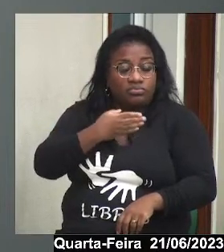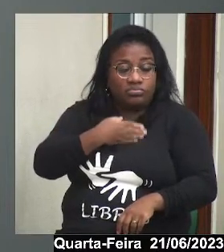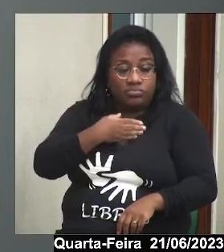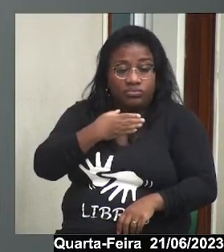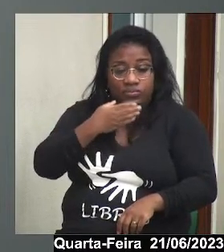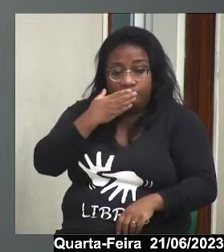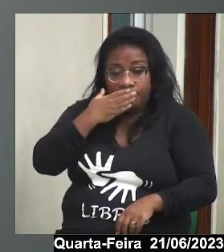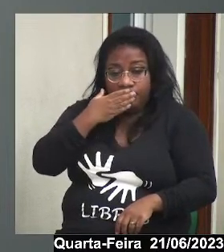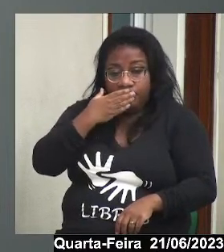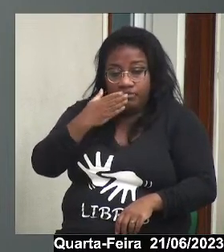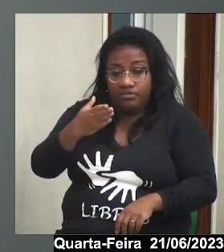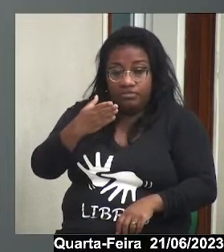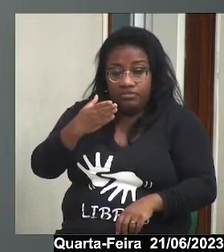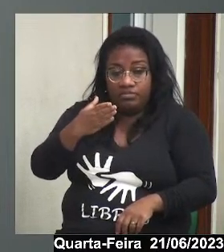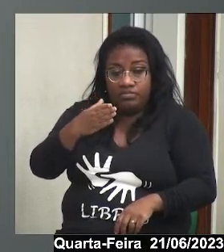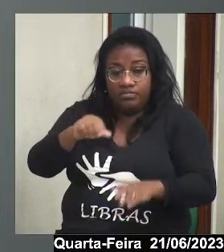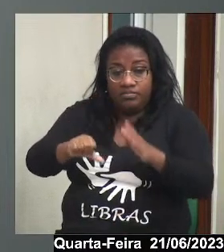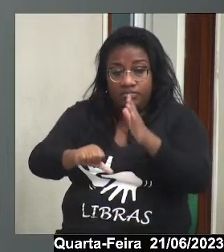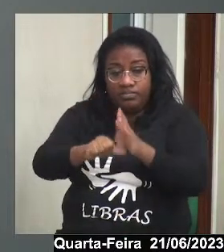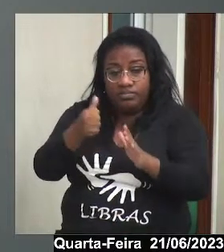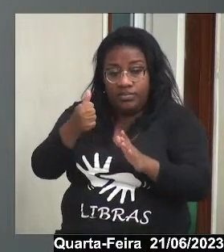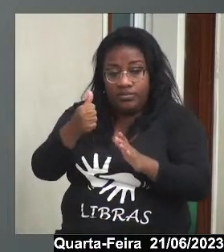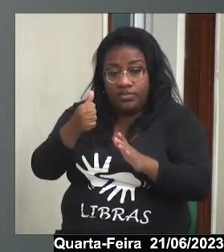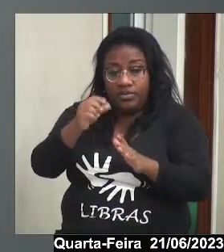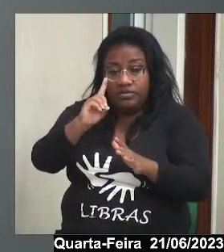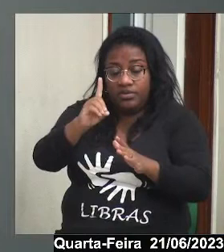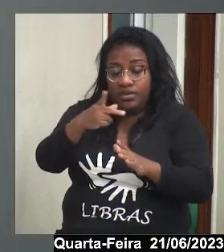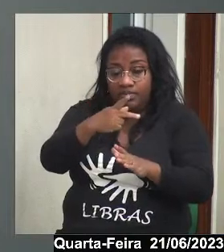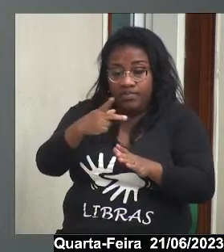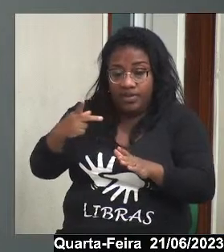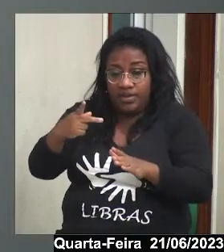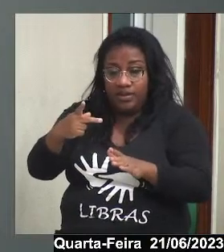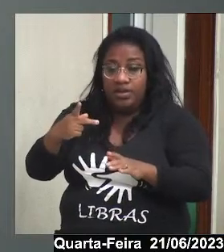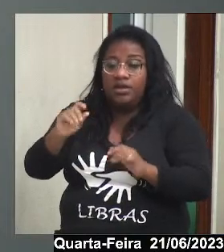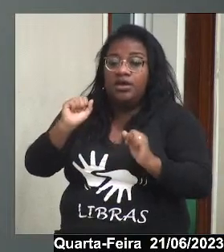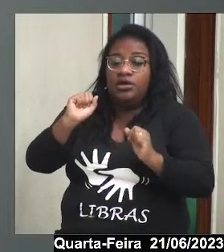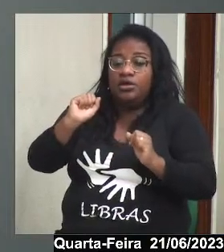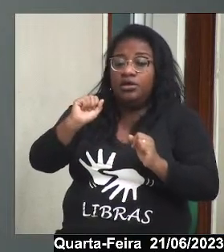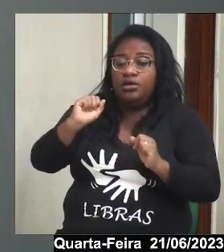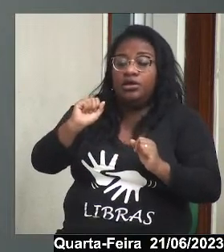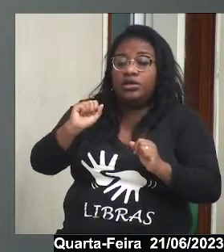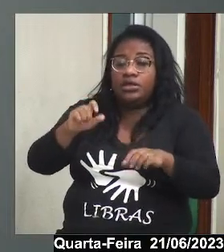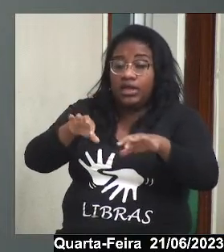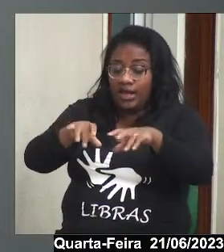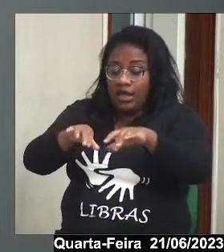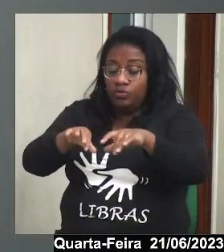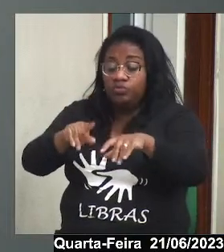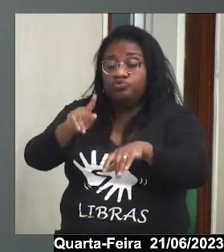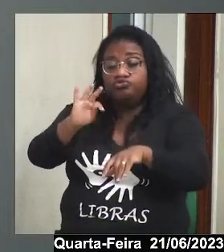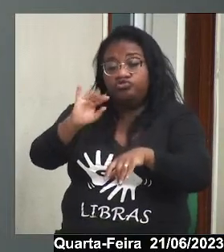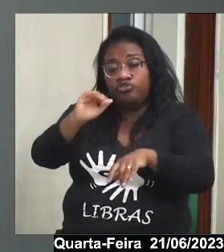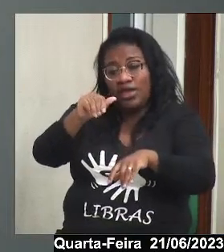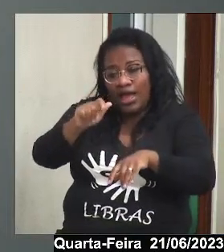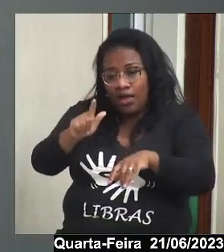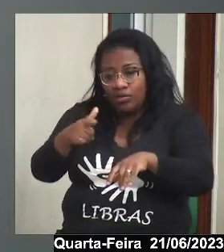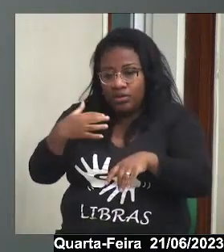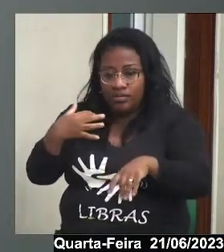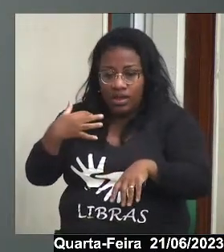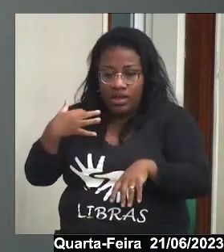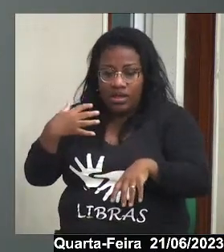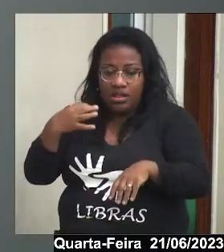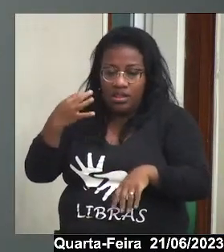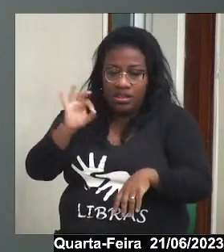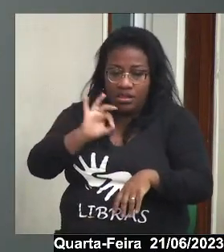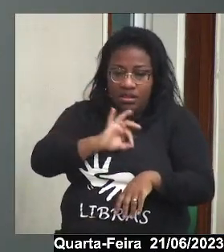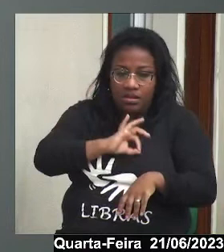DP, do primeiro DP aqui, DP Central, o Tiago, que é escrivão e tem sido muito atuante aqui na